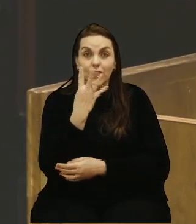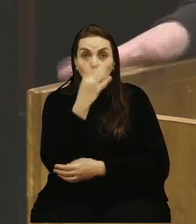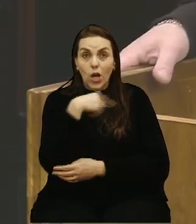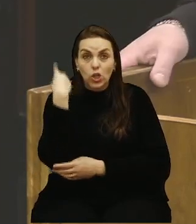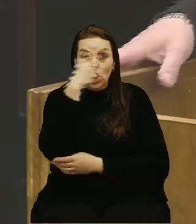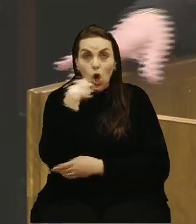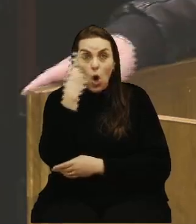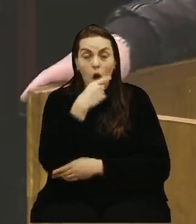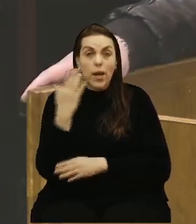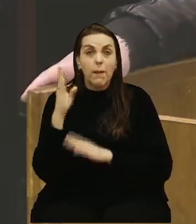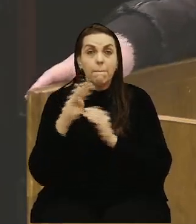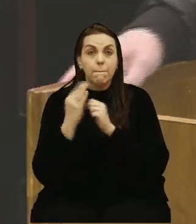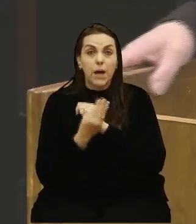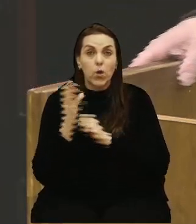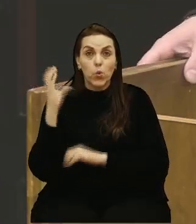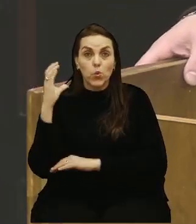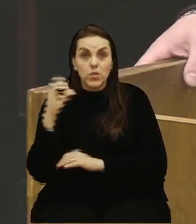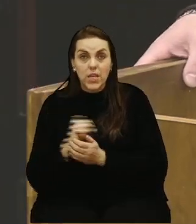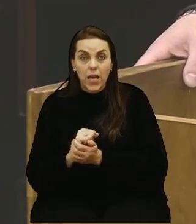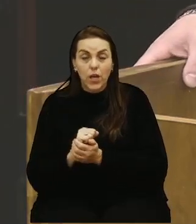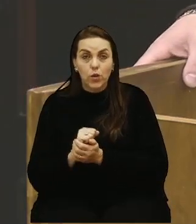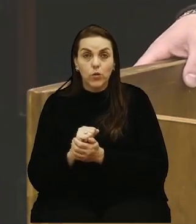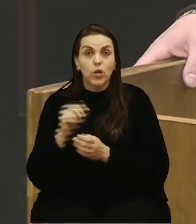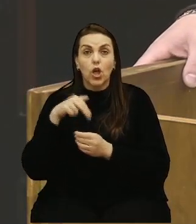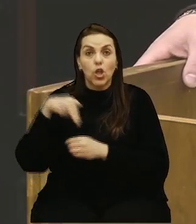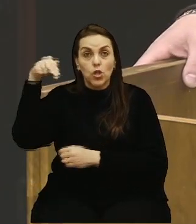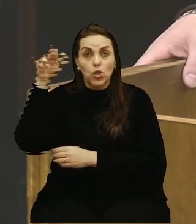no Cruzeiro, não consegue abrir na Zona Norte,